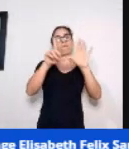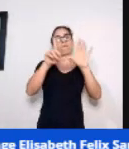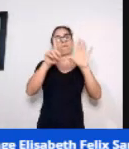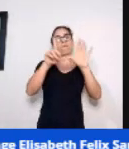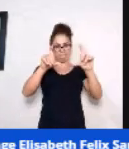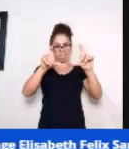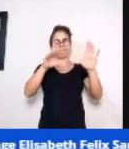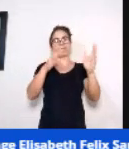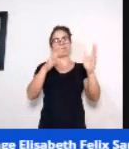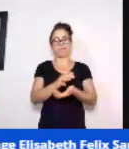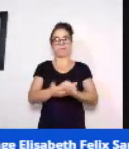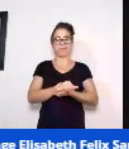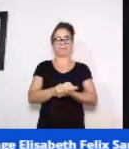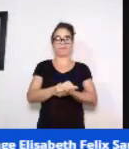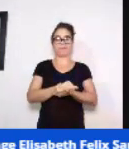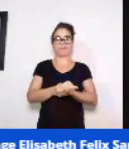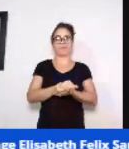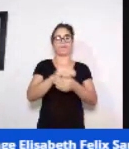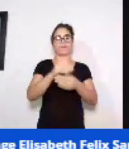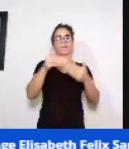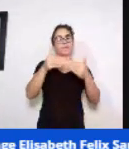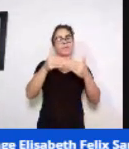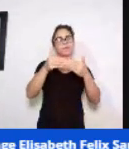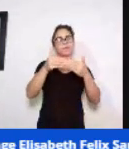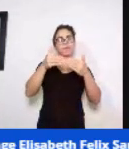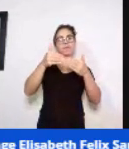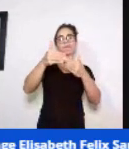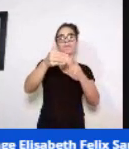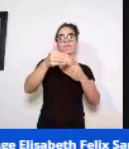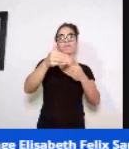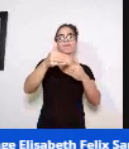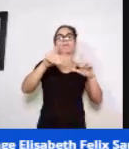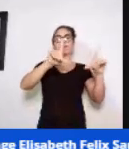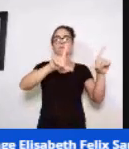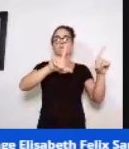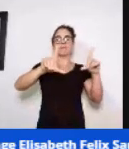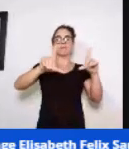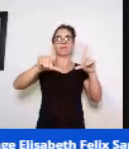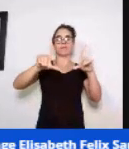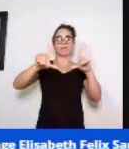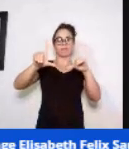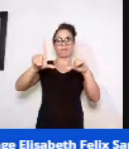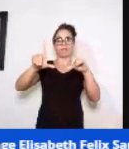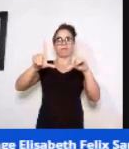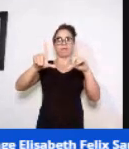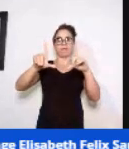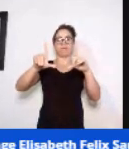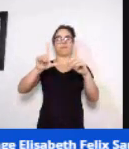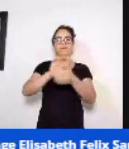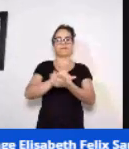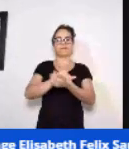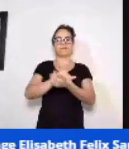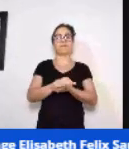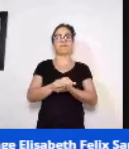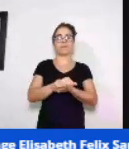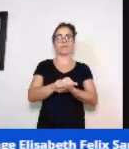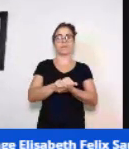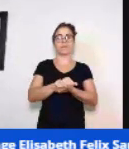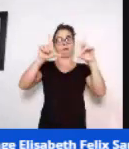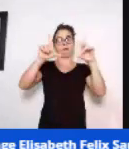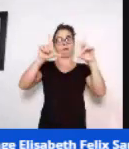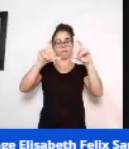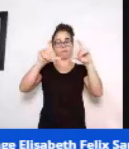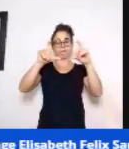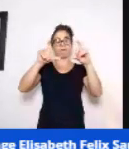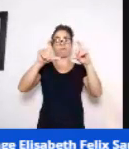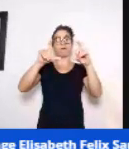lá. Inicialmente, eu vou mostrar para vocês a foto da nossa unidade, da nossa escola. Pode passar, por